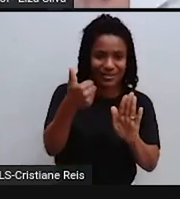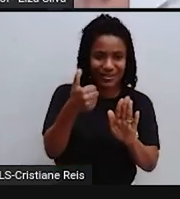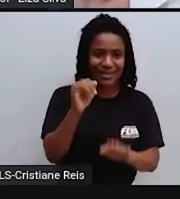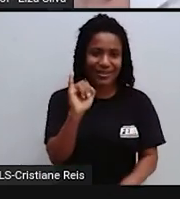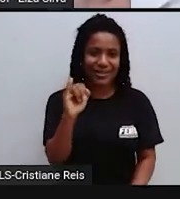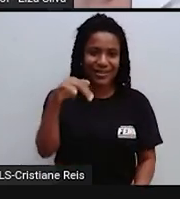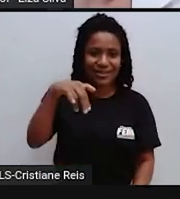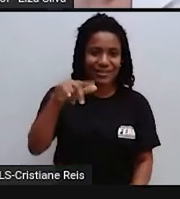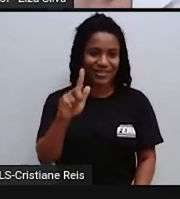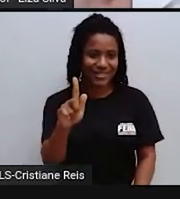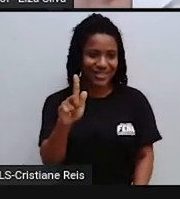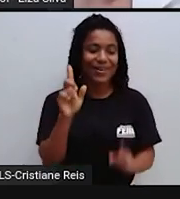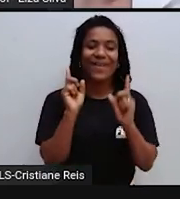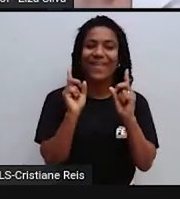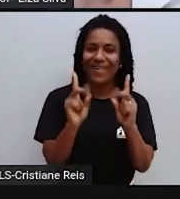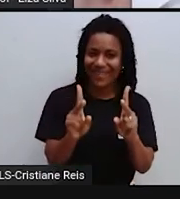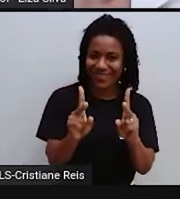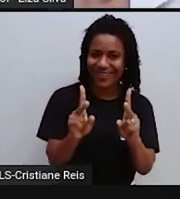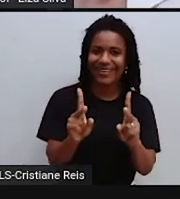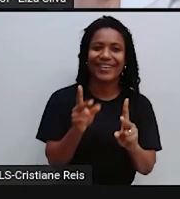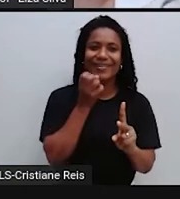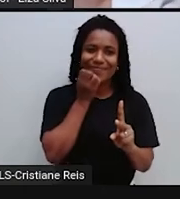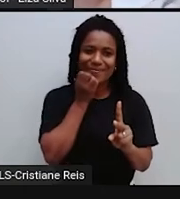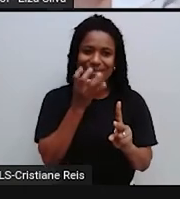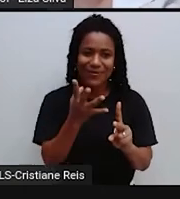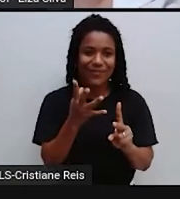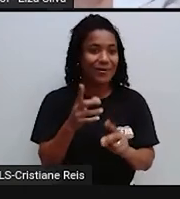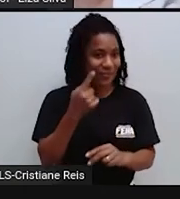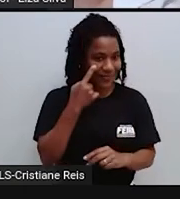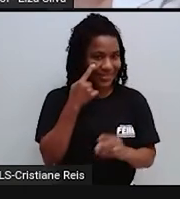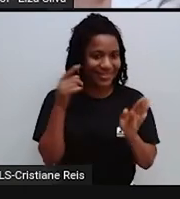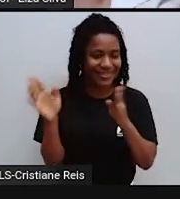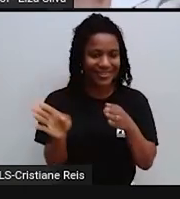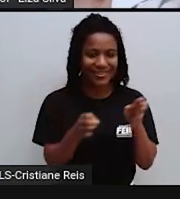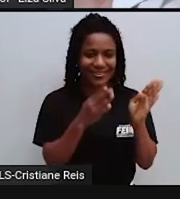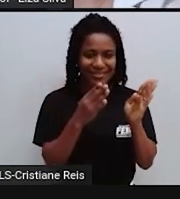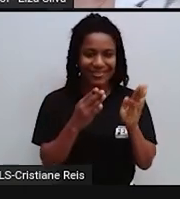writing. Ok, let's go. Next one.